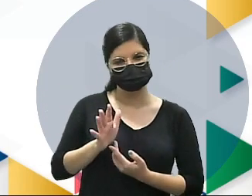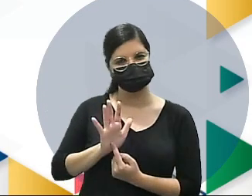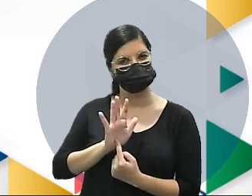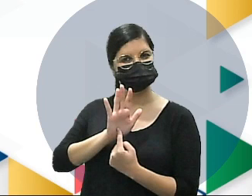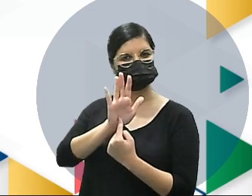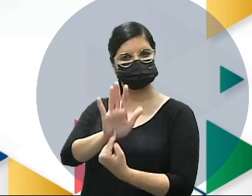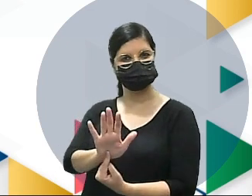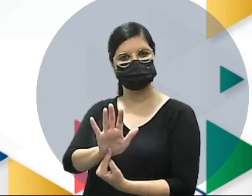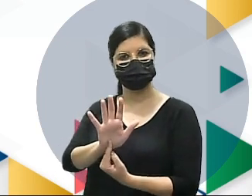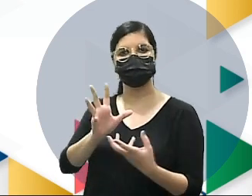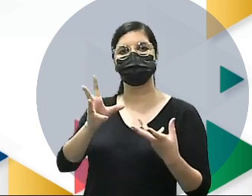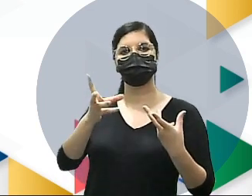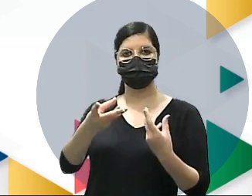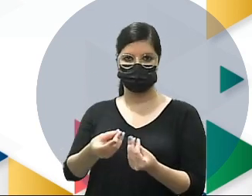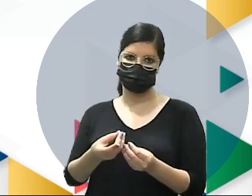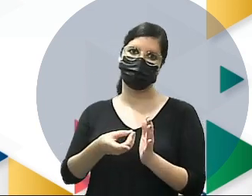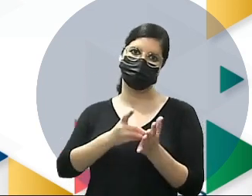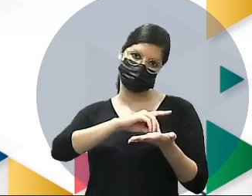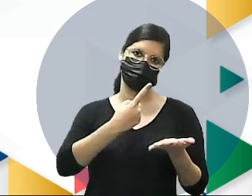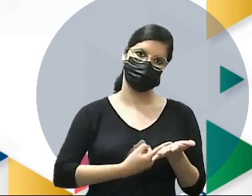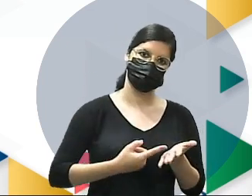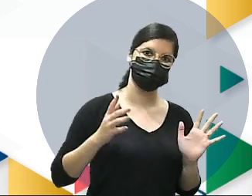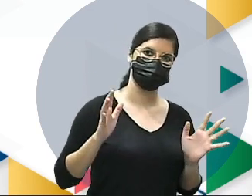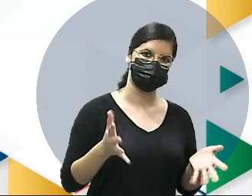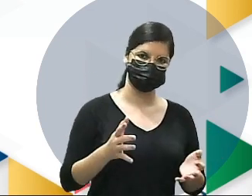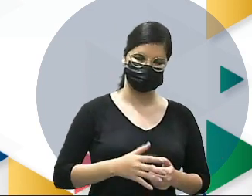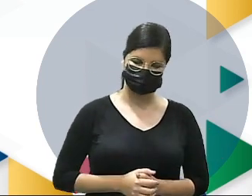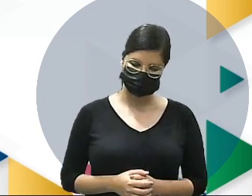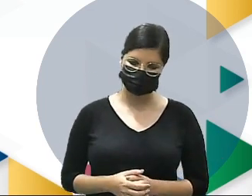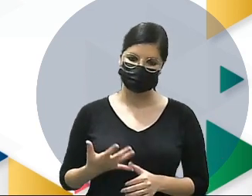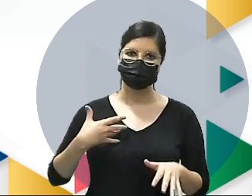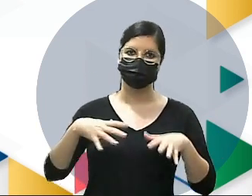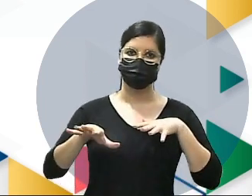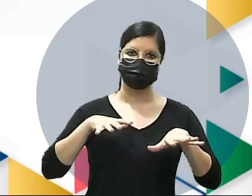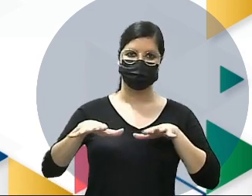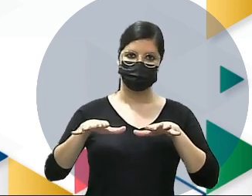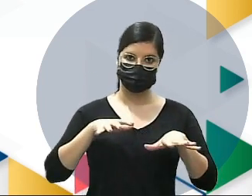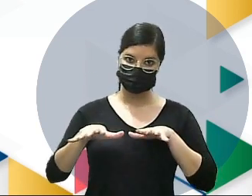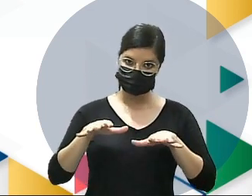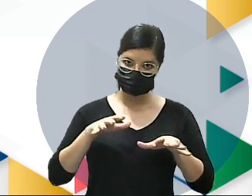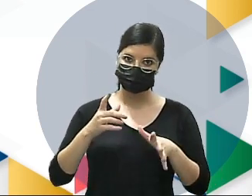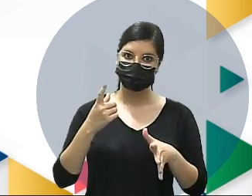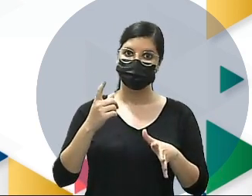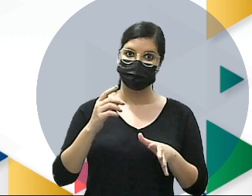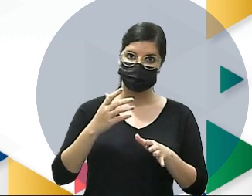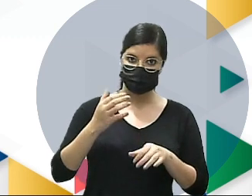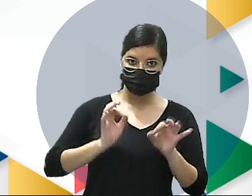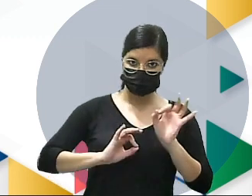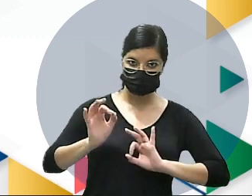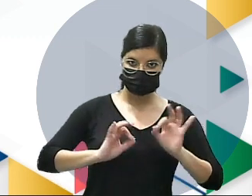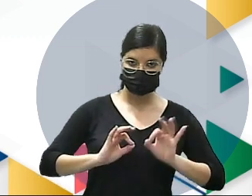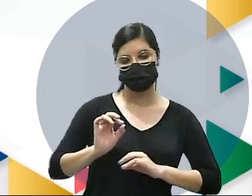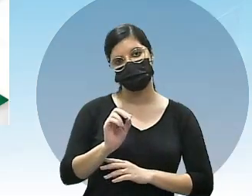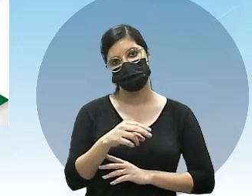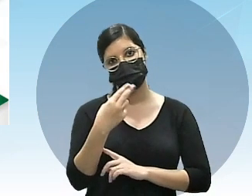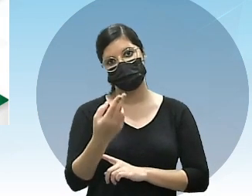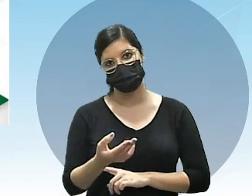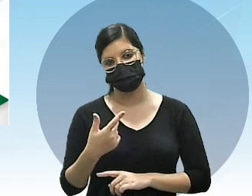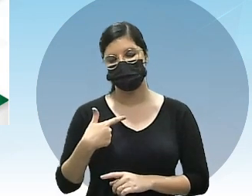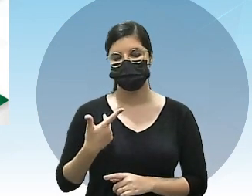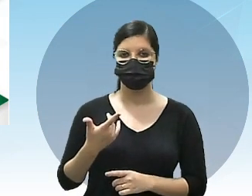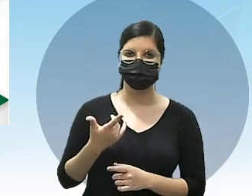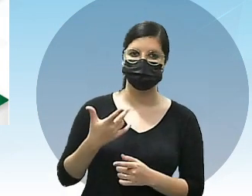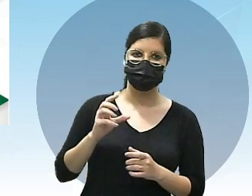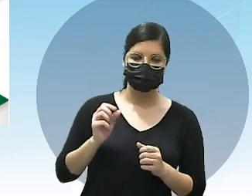aquela atividade que já foi totalmente e coreografada né então ela tem os movimentos já são previamente estabelecidos ou os movimentos que são